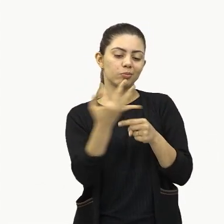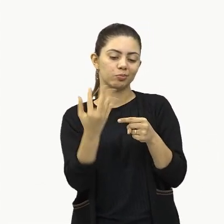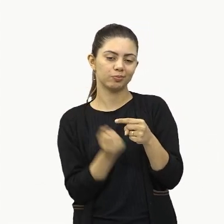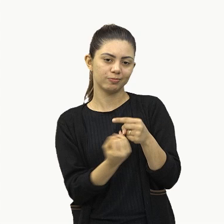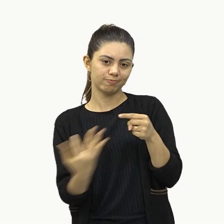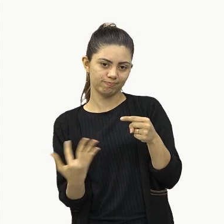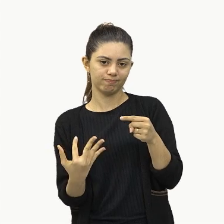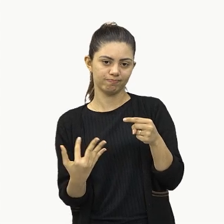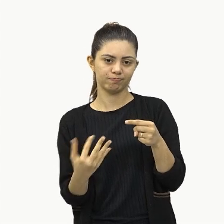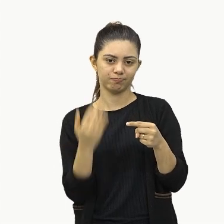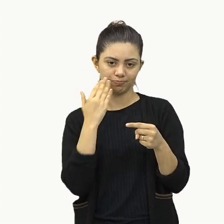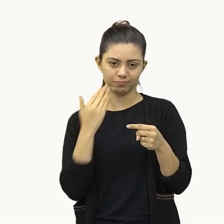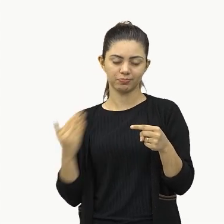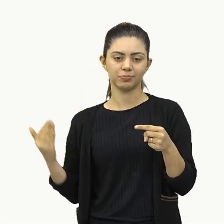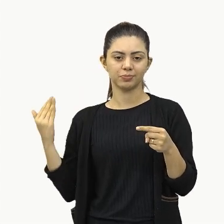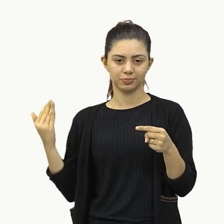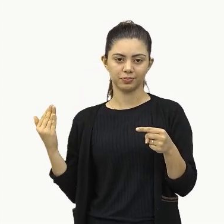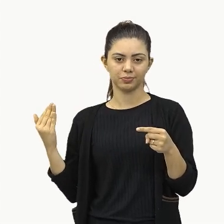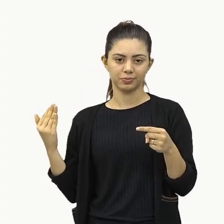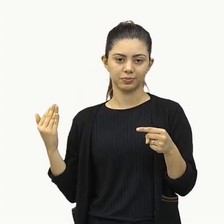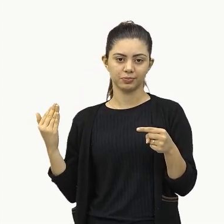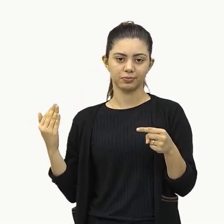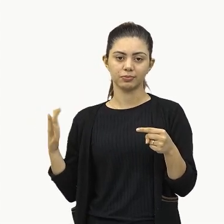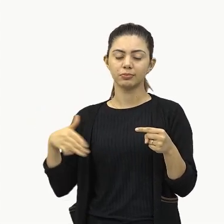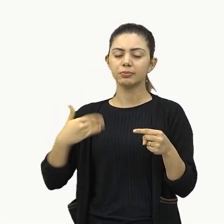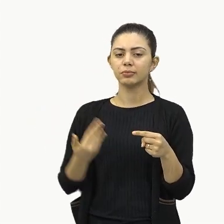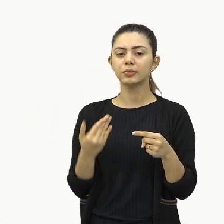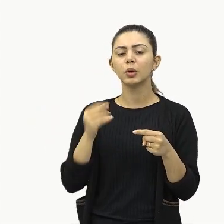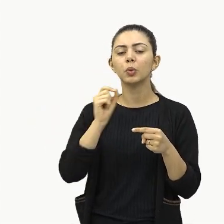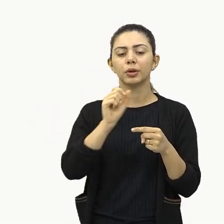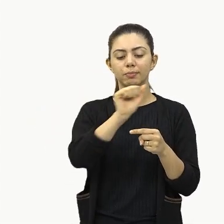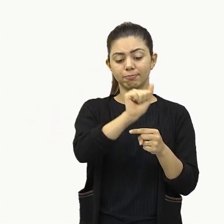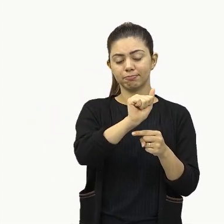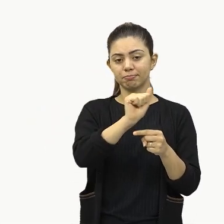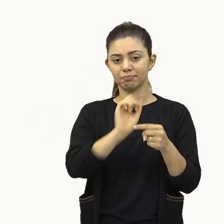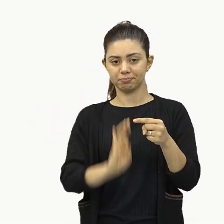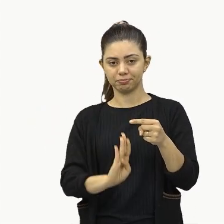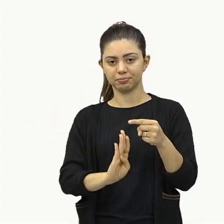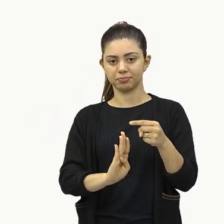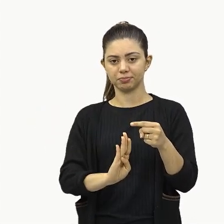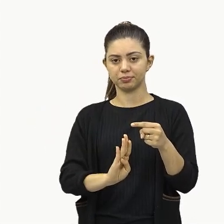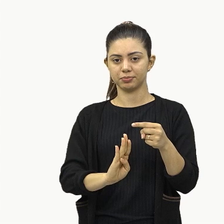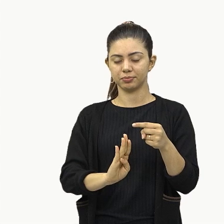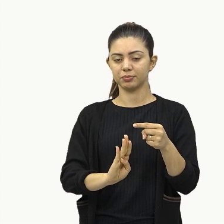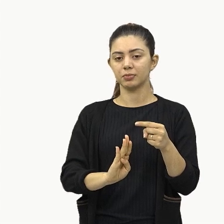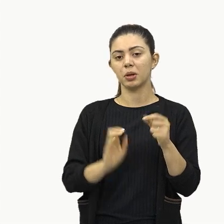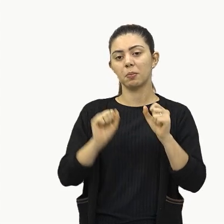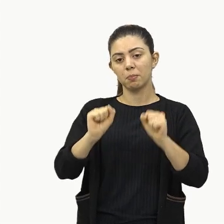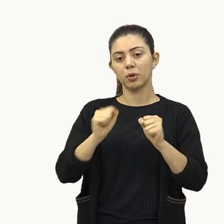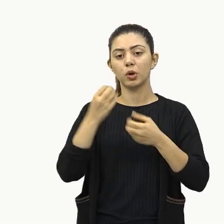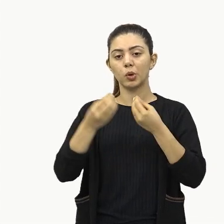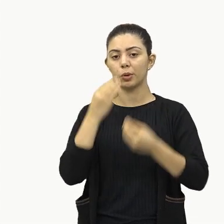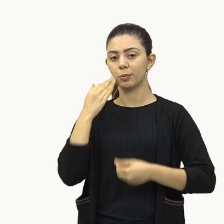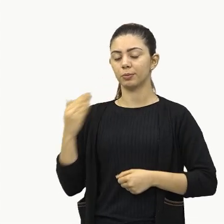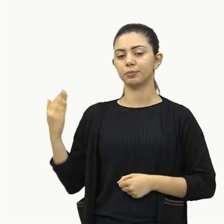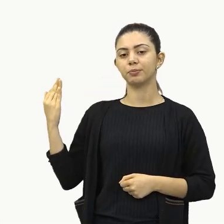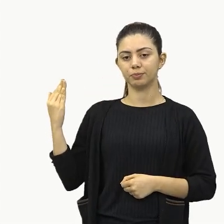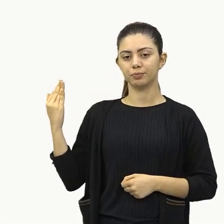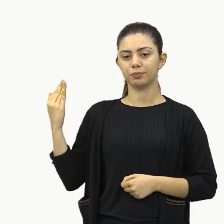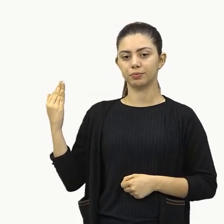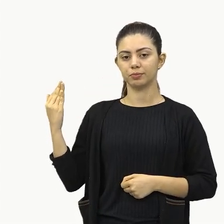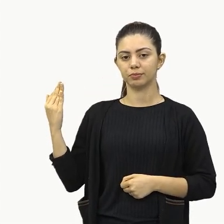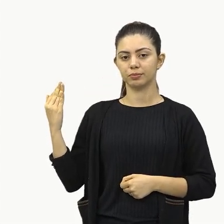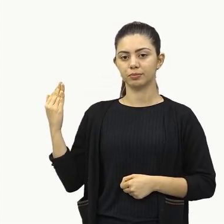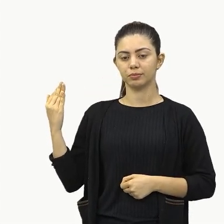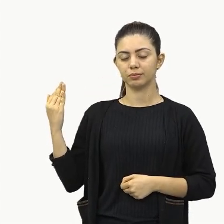fracionária, na forma de fração. Entenda que esta representação aqui também pode ser escrita dessa maneira, que